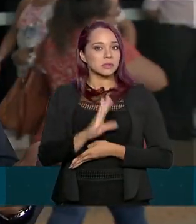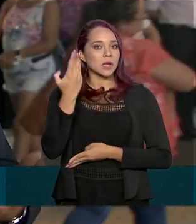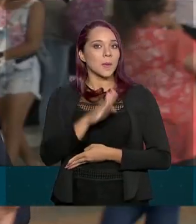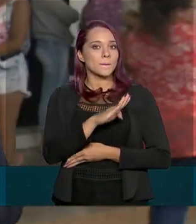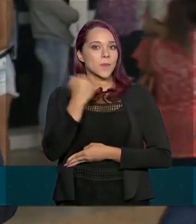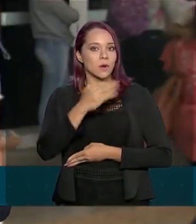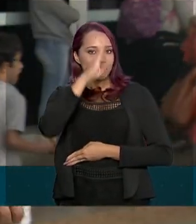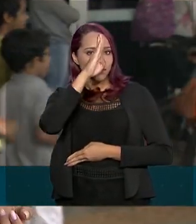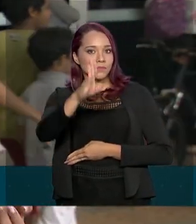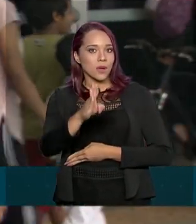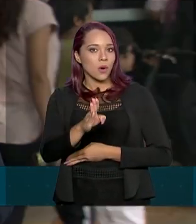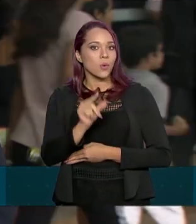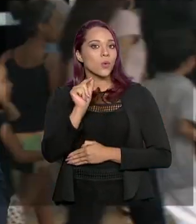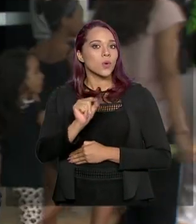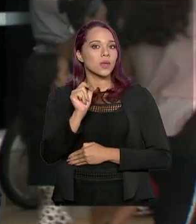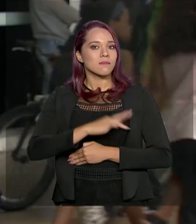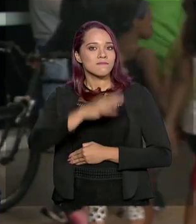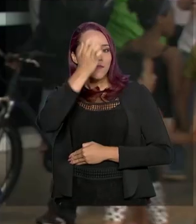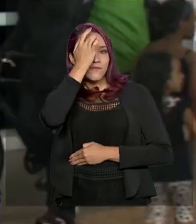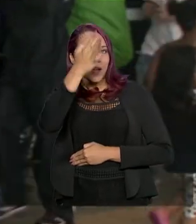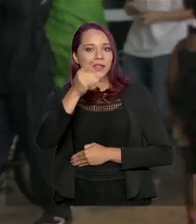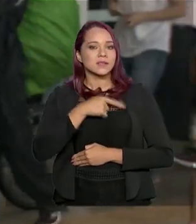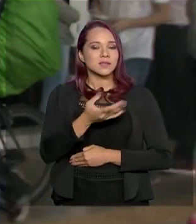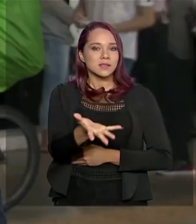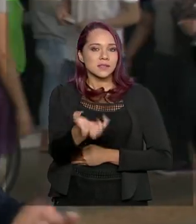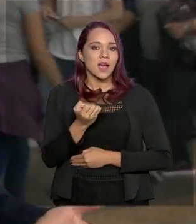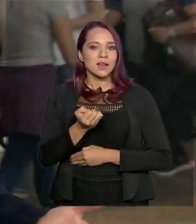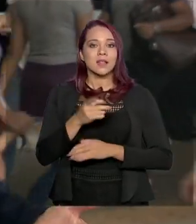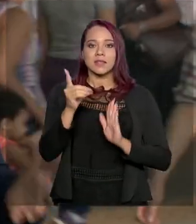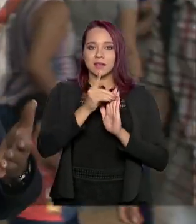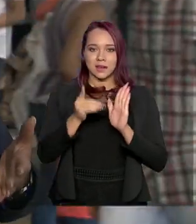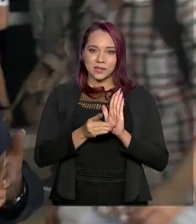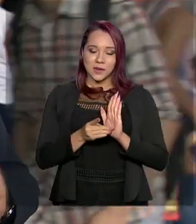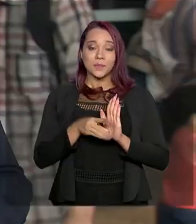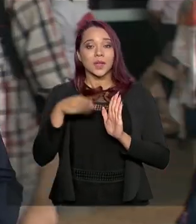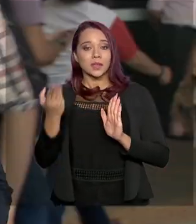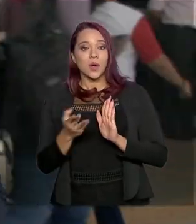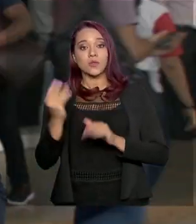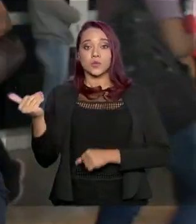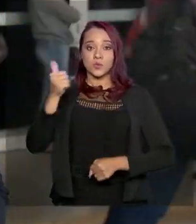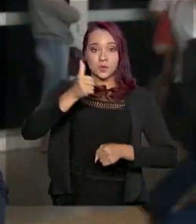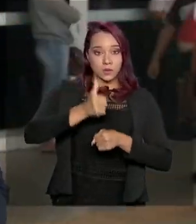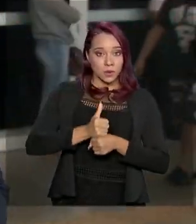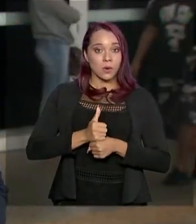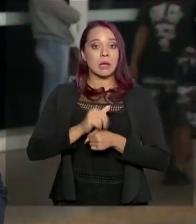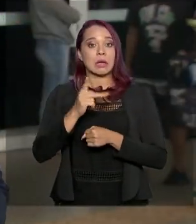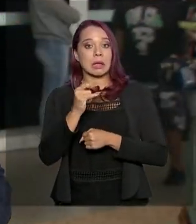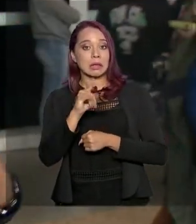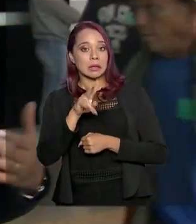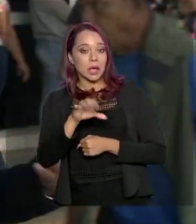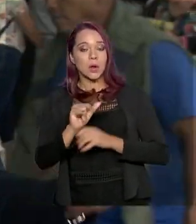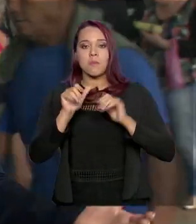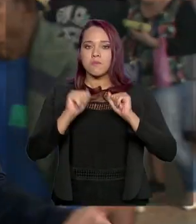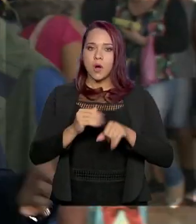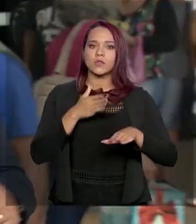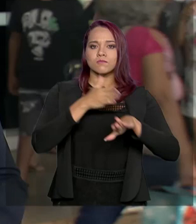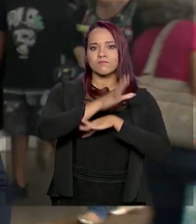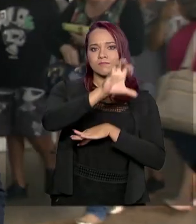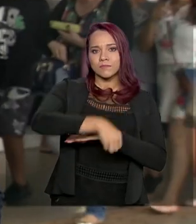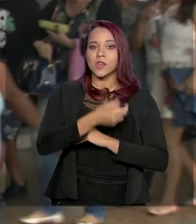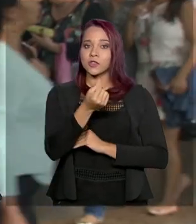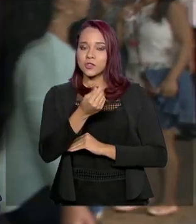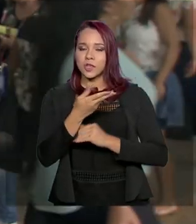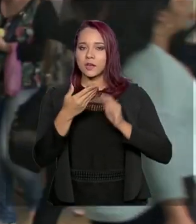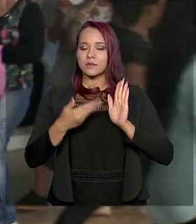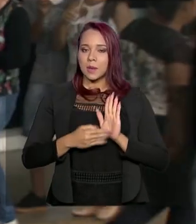titular da conta, fica mais fácil o saque com declaração. Assim, herdeiros e sucessores podem ter acesso ao dinheiro se